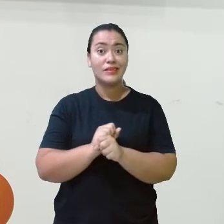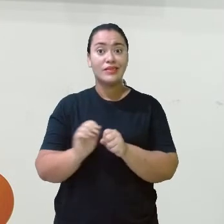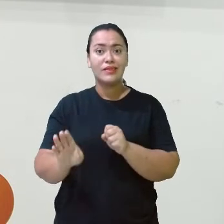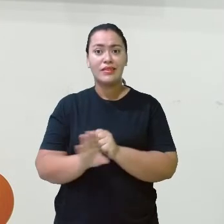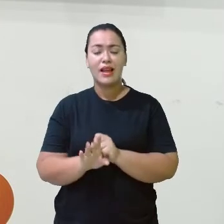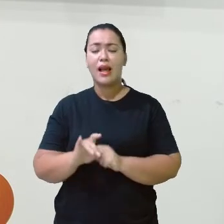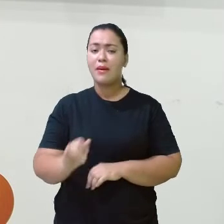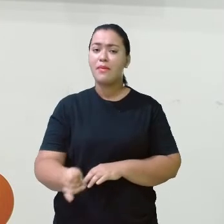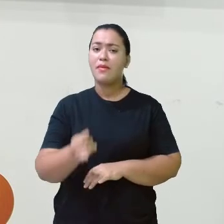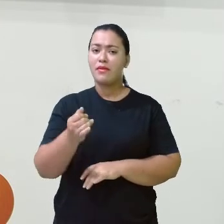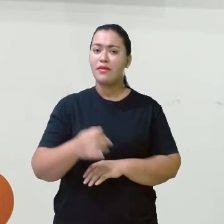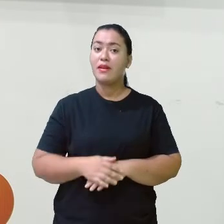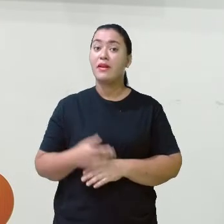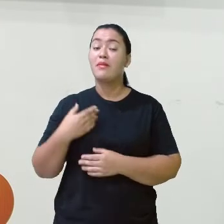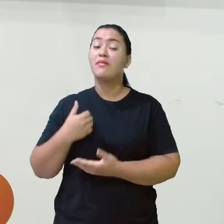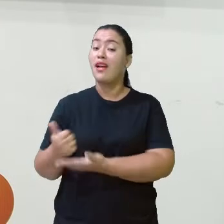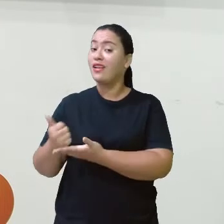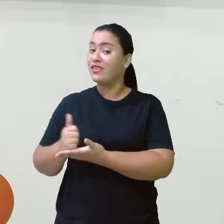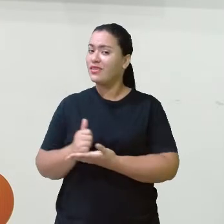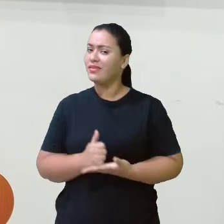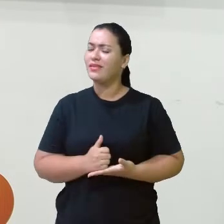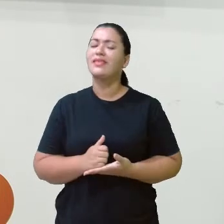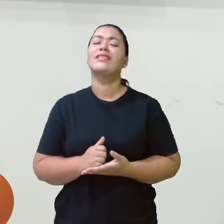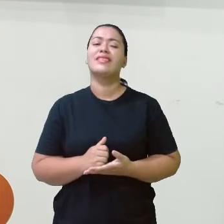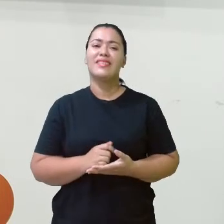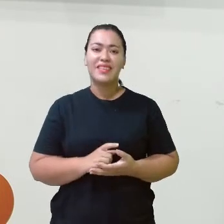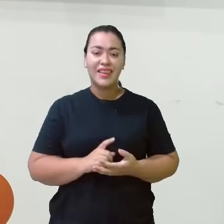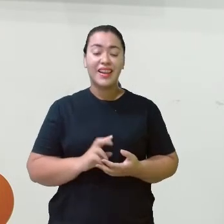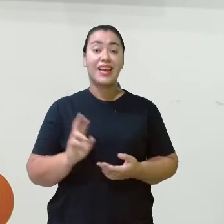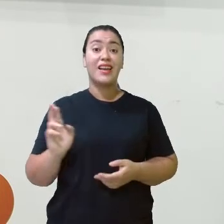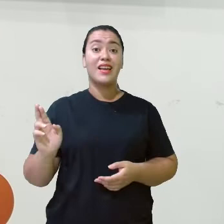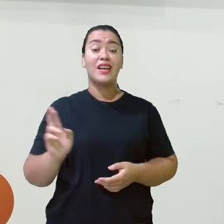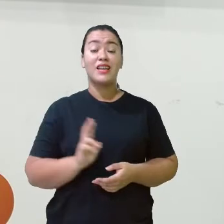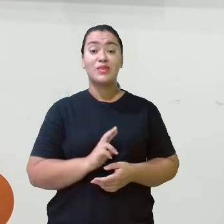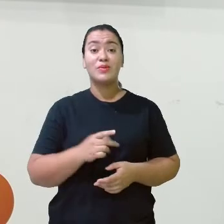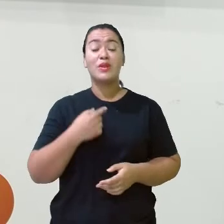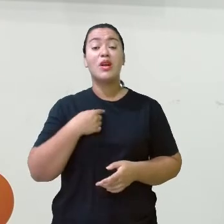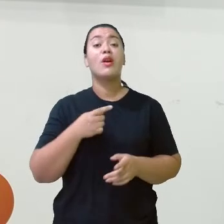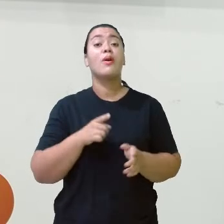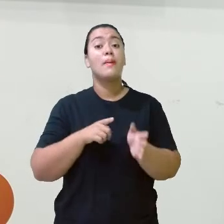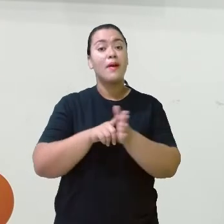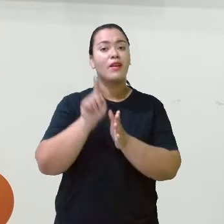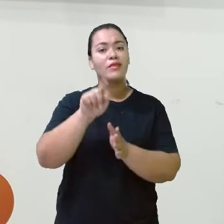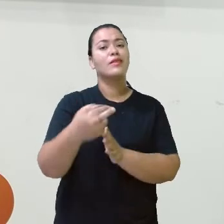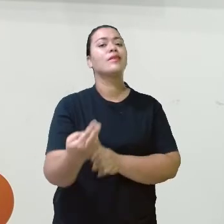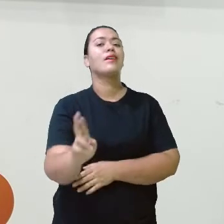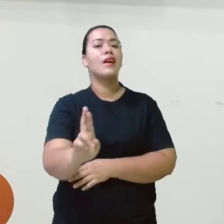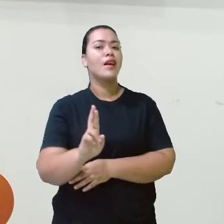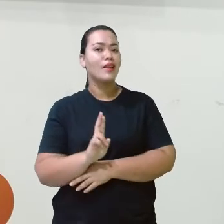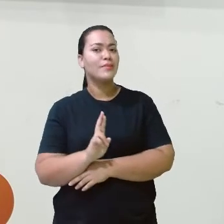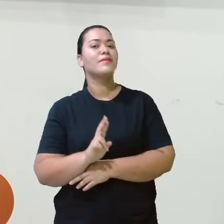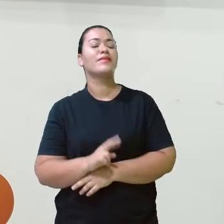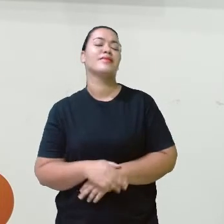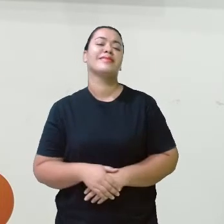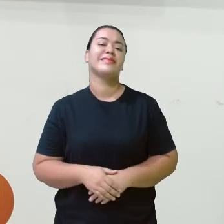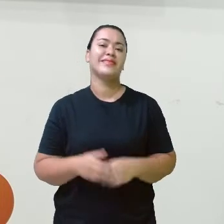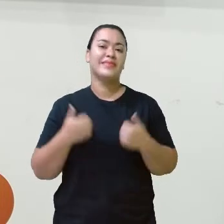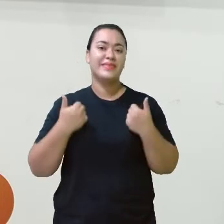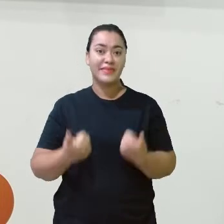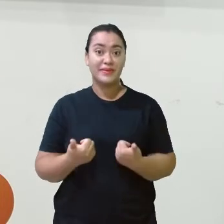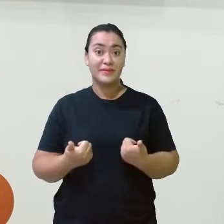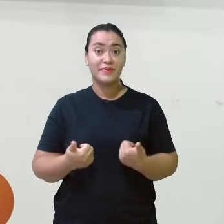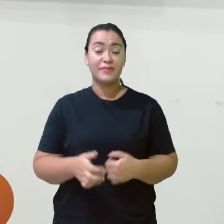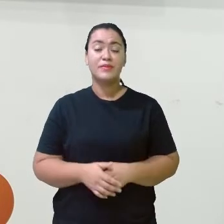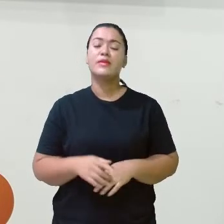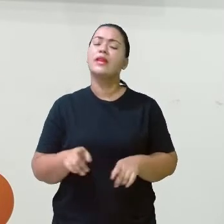vai aproveitar, me ajudar respondendo todas as perguntinhas que eu vou fazer, Caio, conto com você, tá certo? E